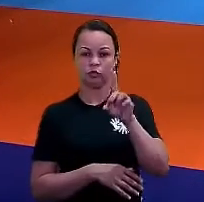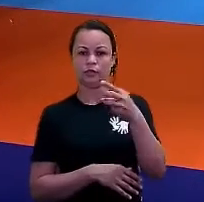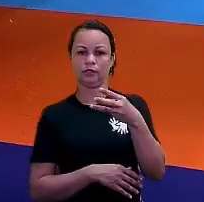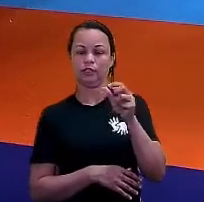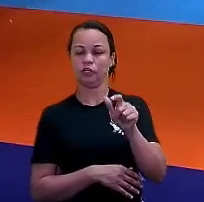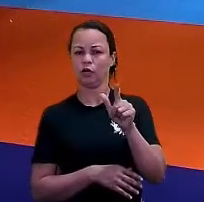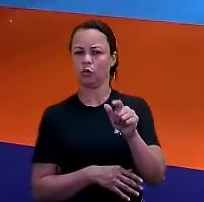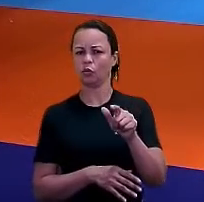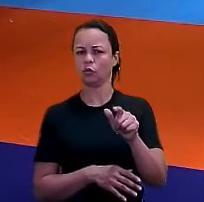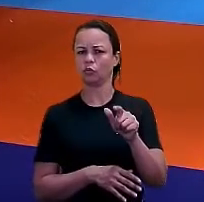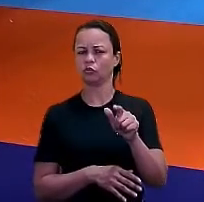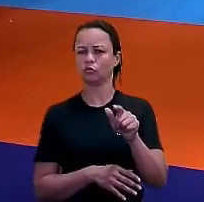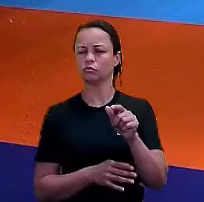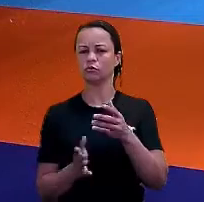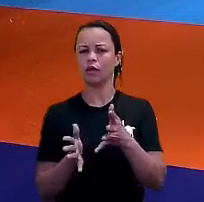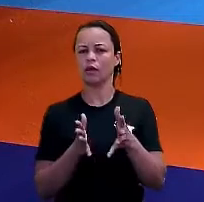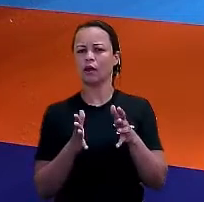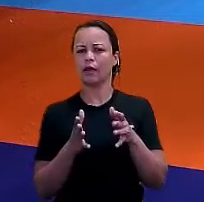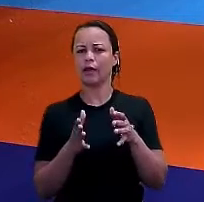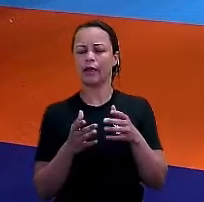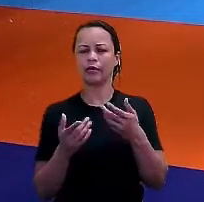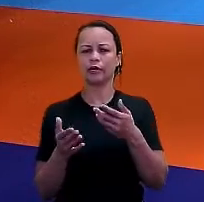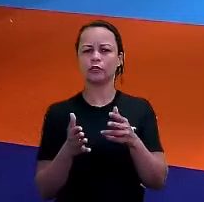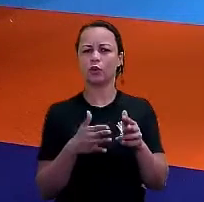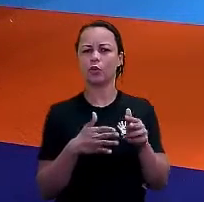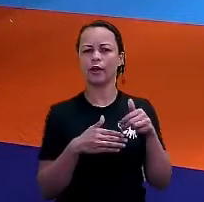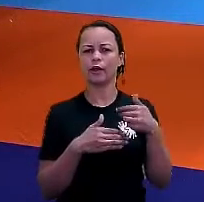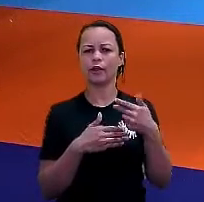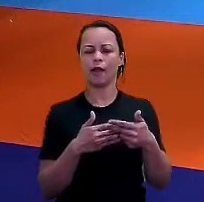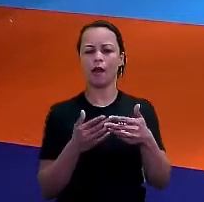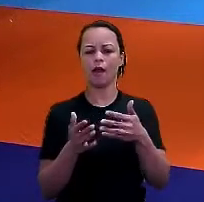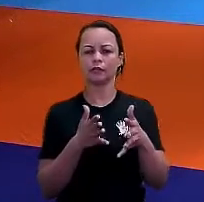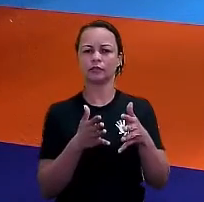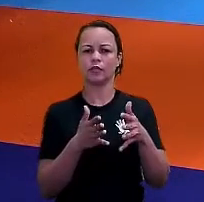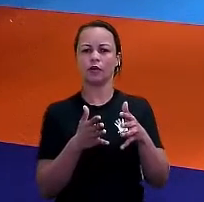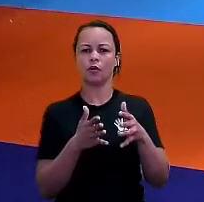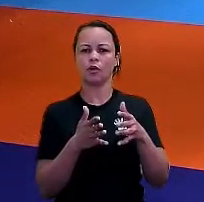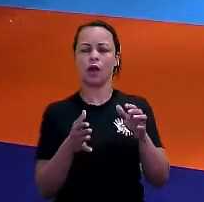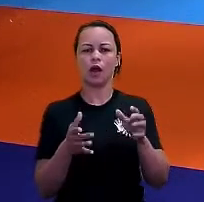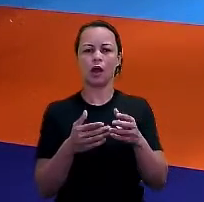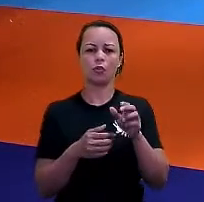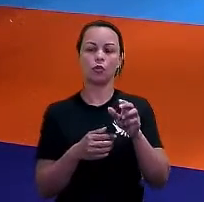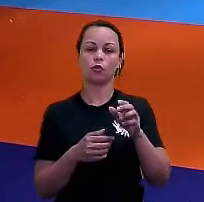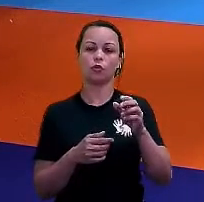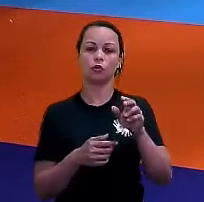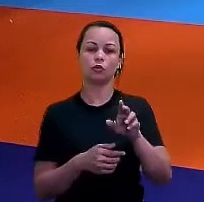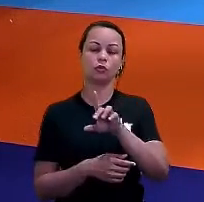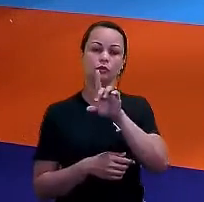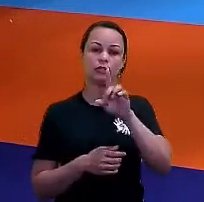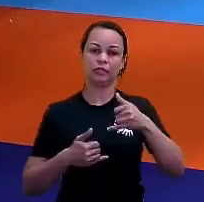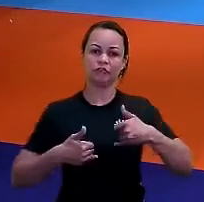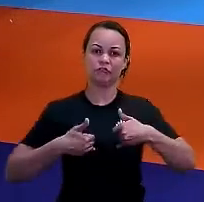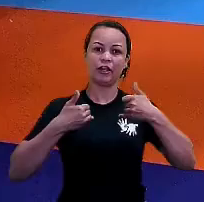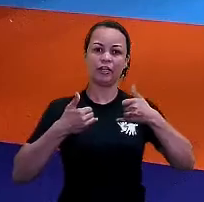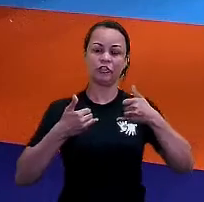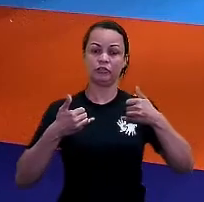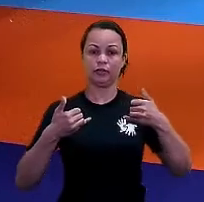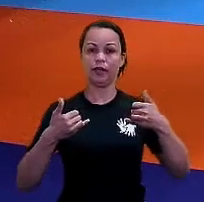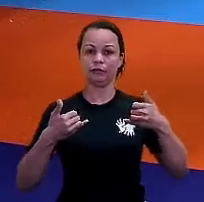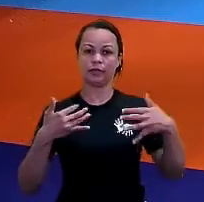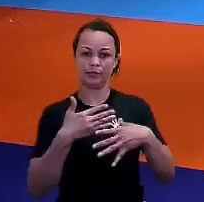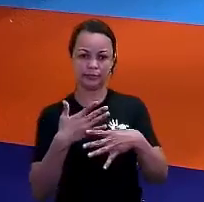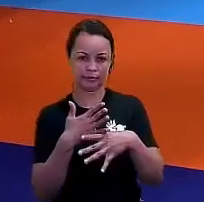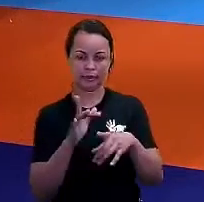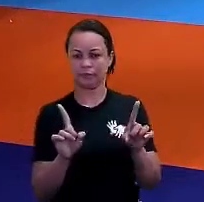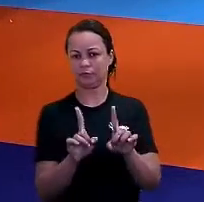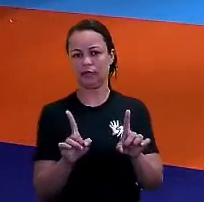agosto, ela não é em razão ao aniversário da cidade. Ela é em razão